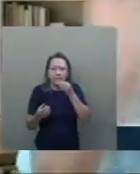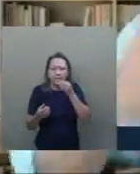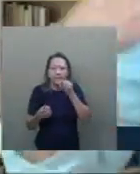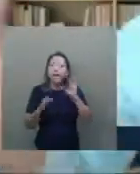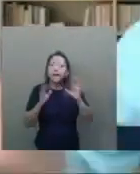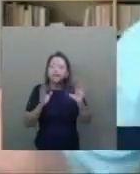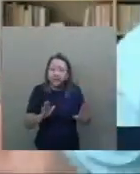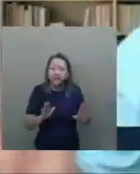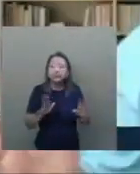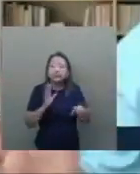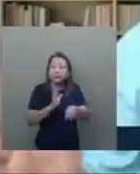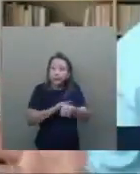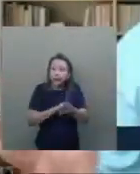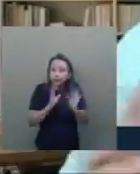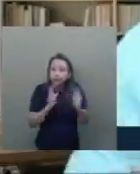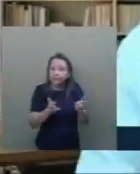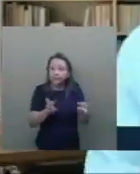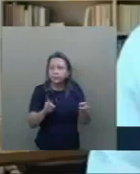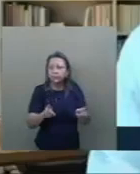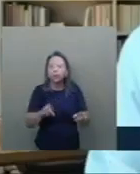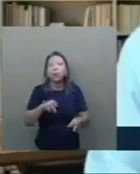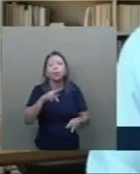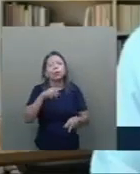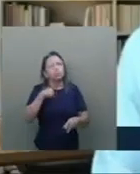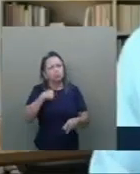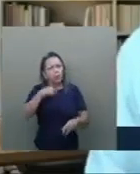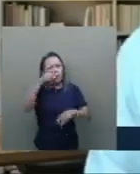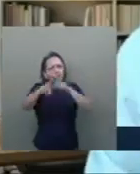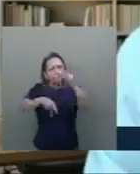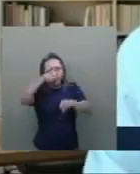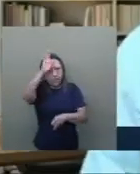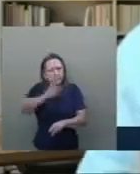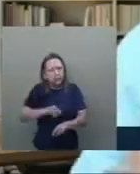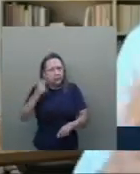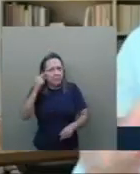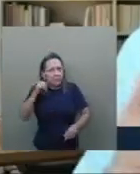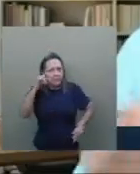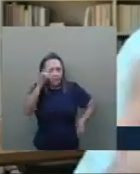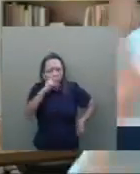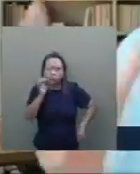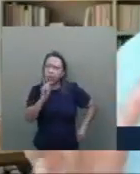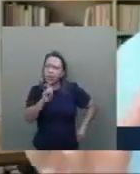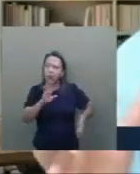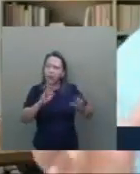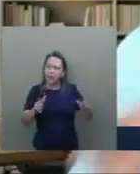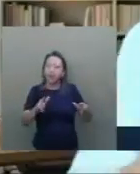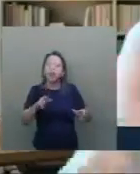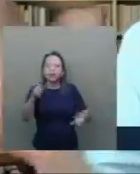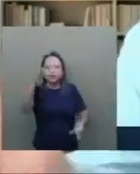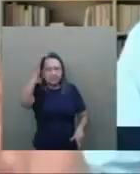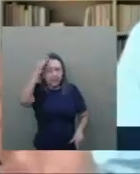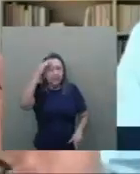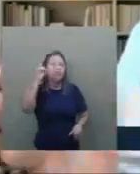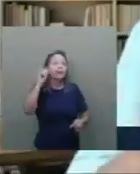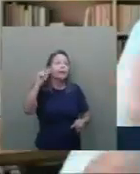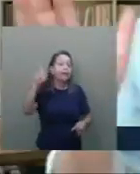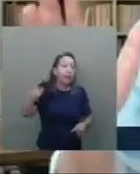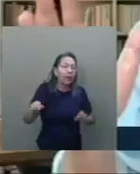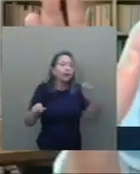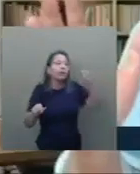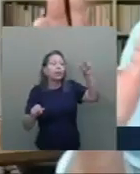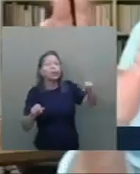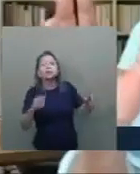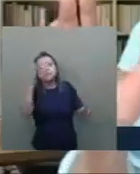ao vento mesmo. O povo brasileiro não é bobo, pessoal. O povo brasileiro sabe quem é quem e sabe